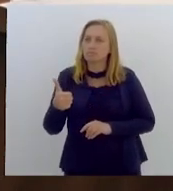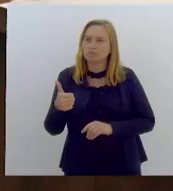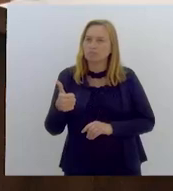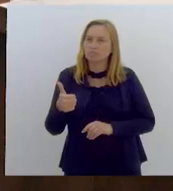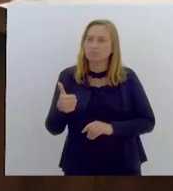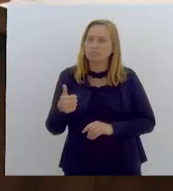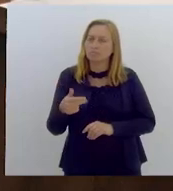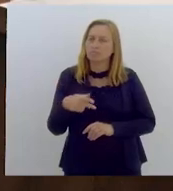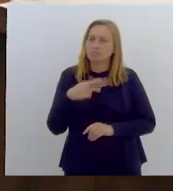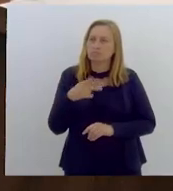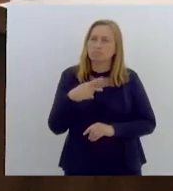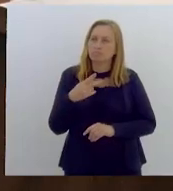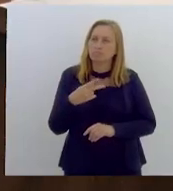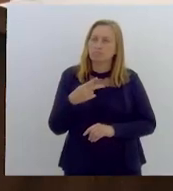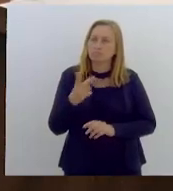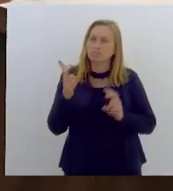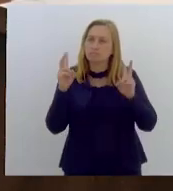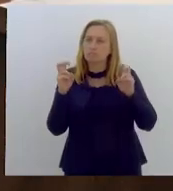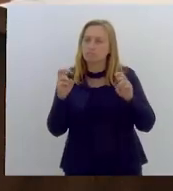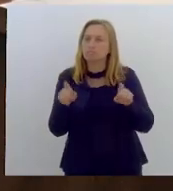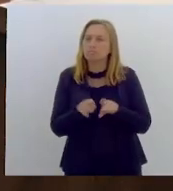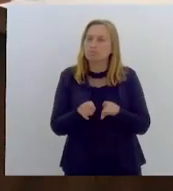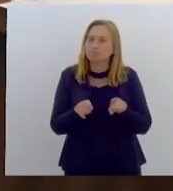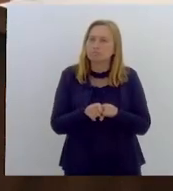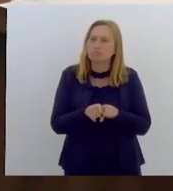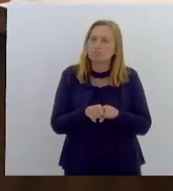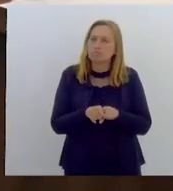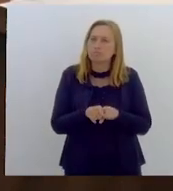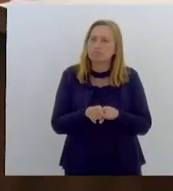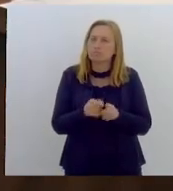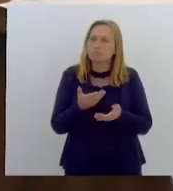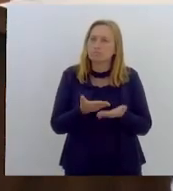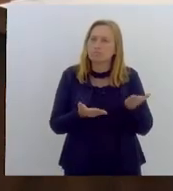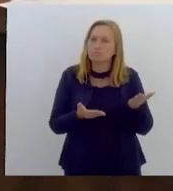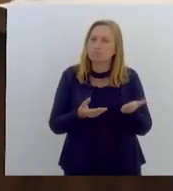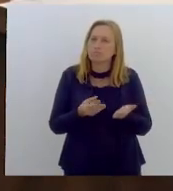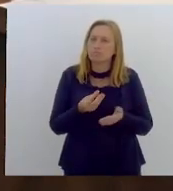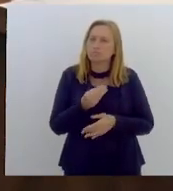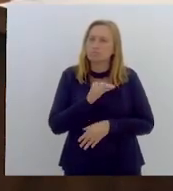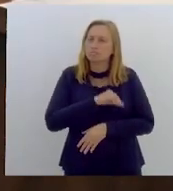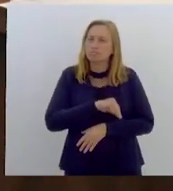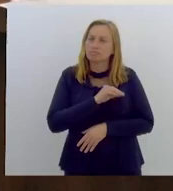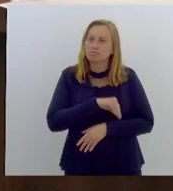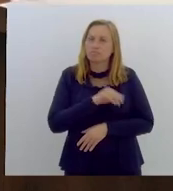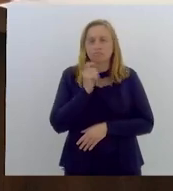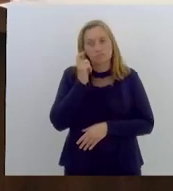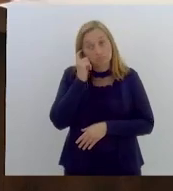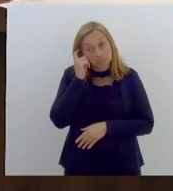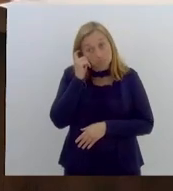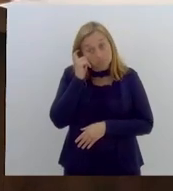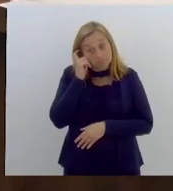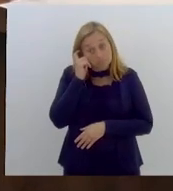que trata do tema também das perdas salariais.